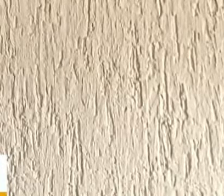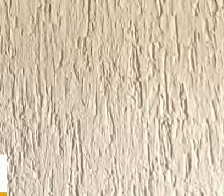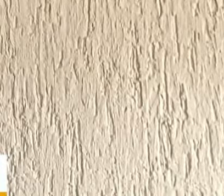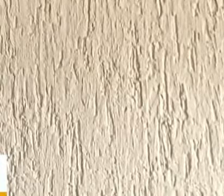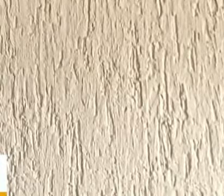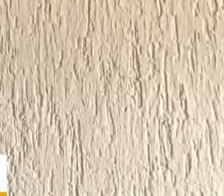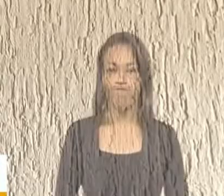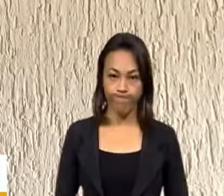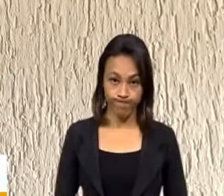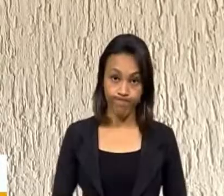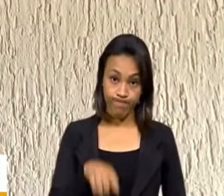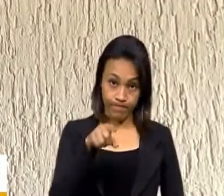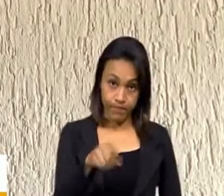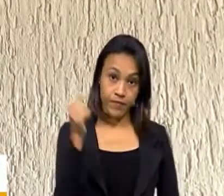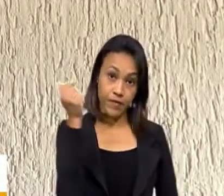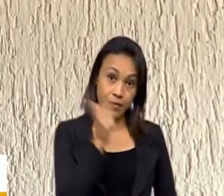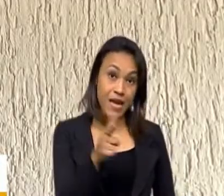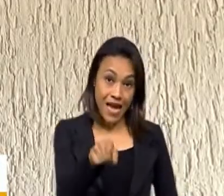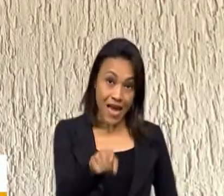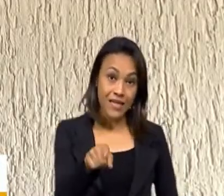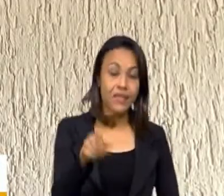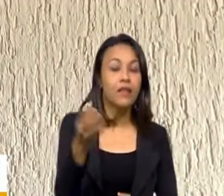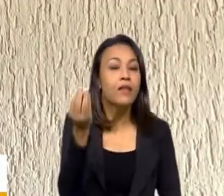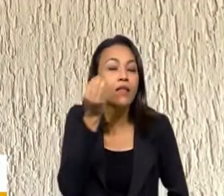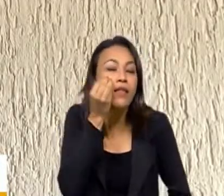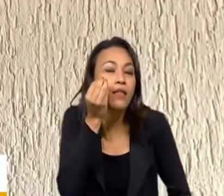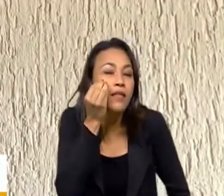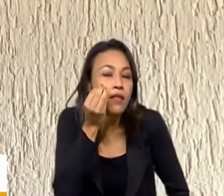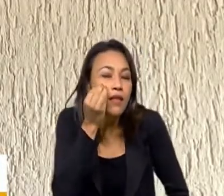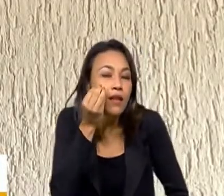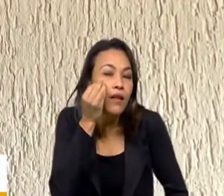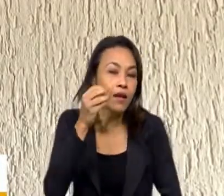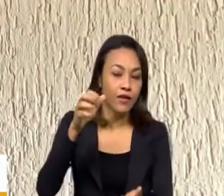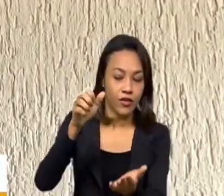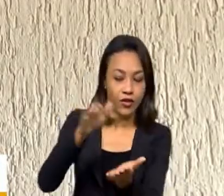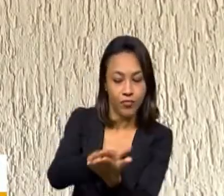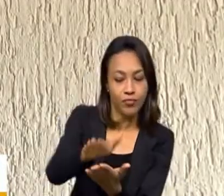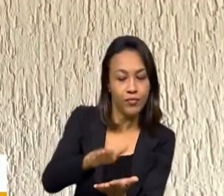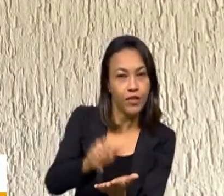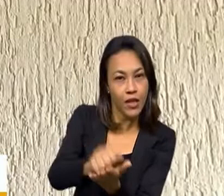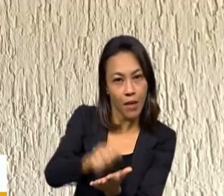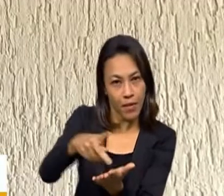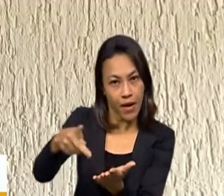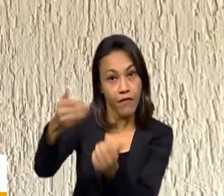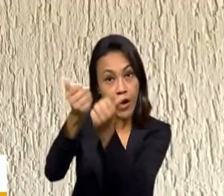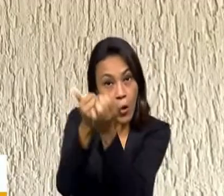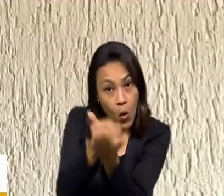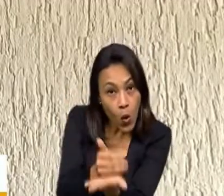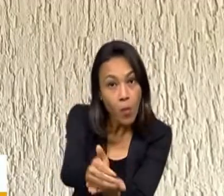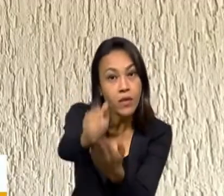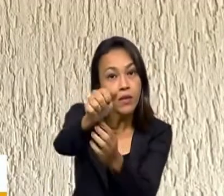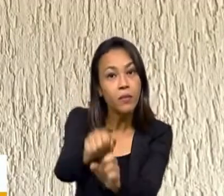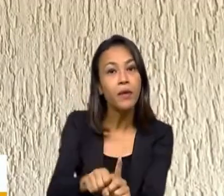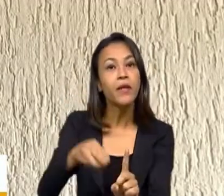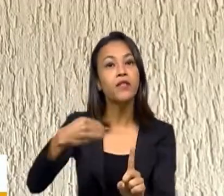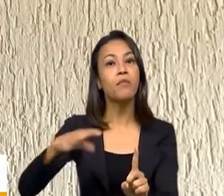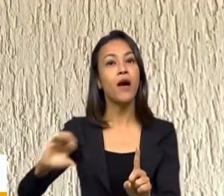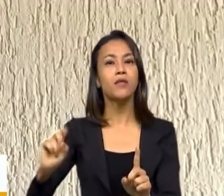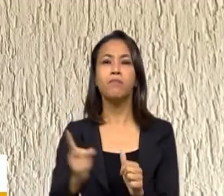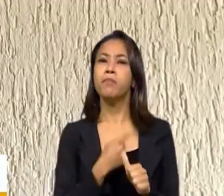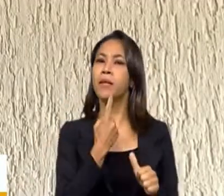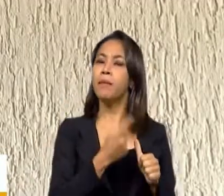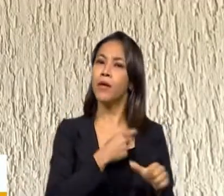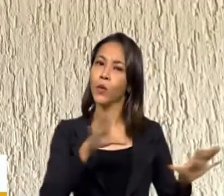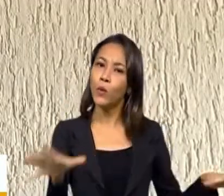A emissão experimental do Documento Nacional de Identidade vai começar em março. Primeiro, com servidores da